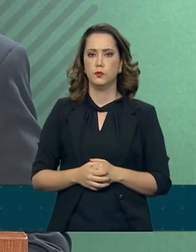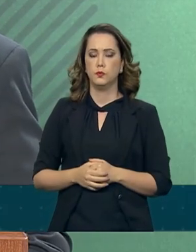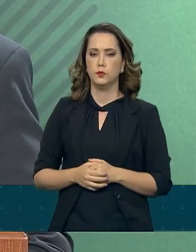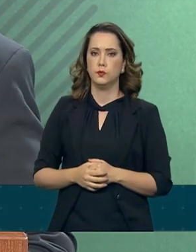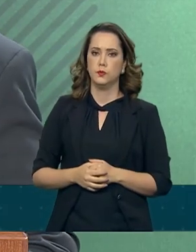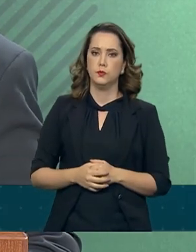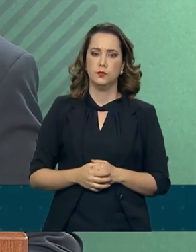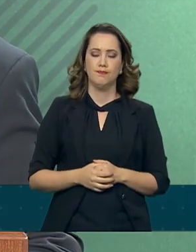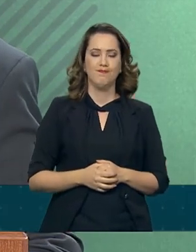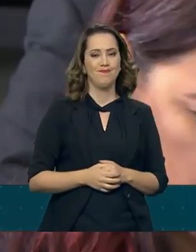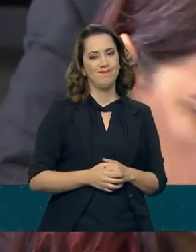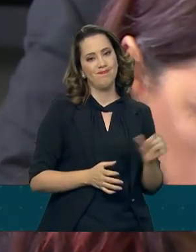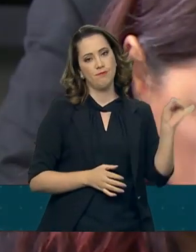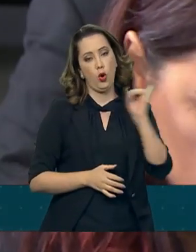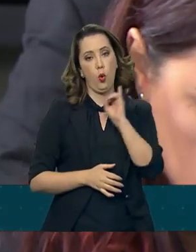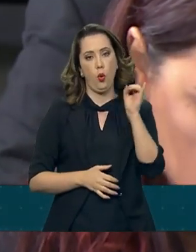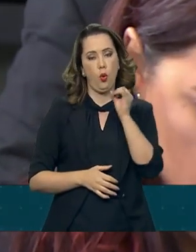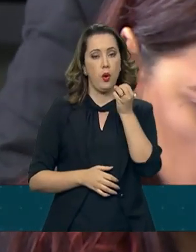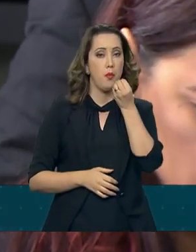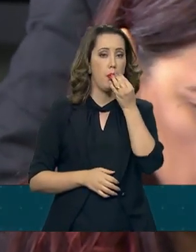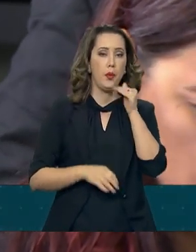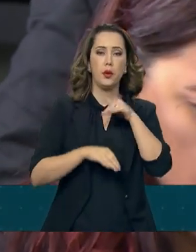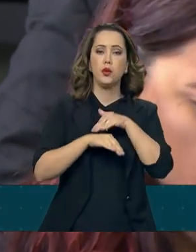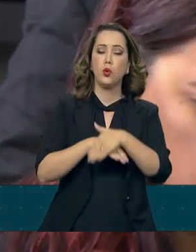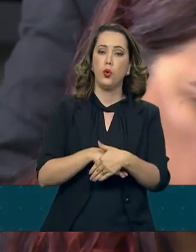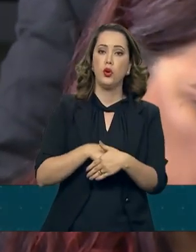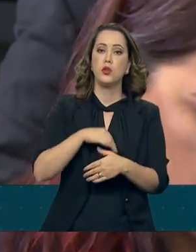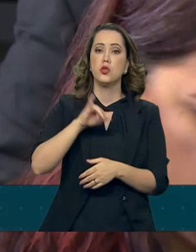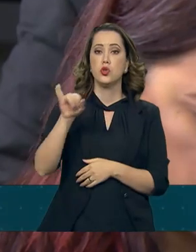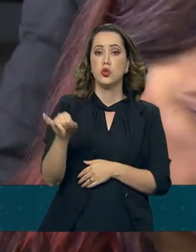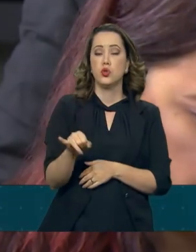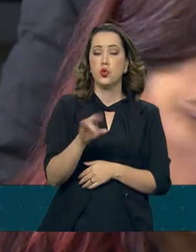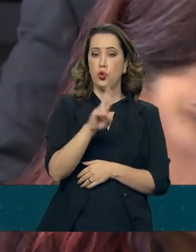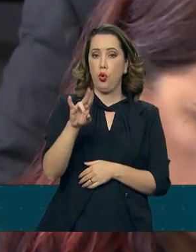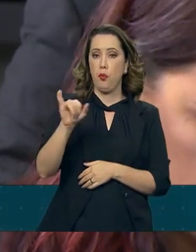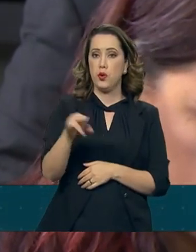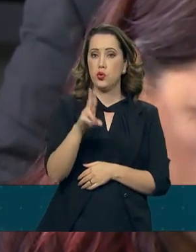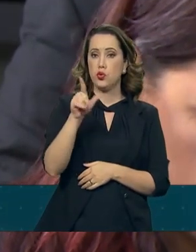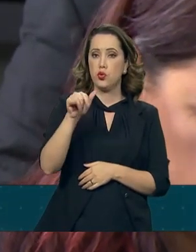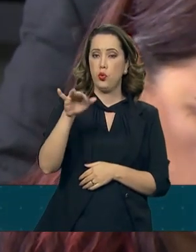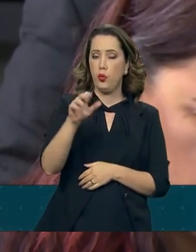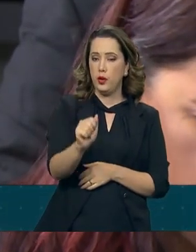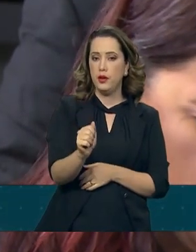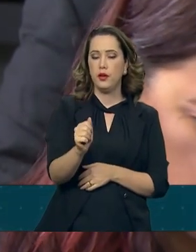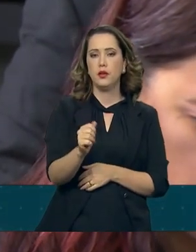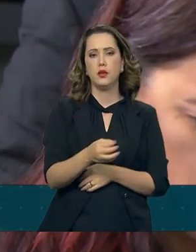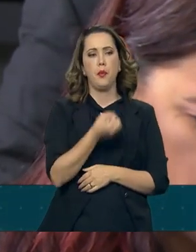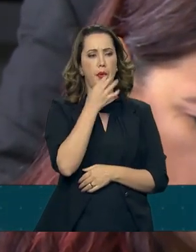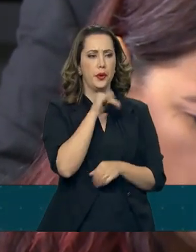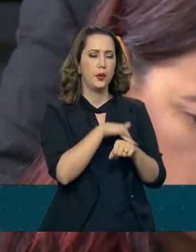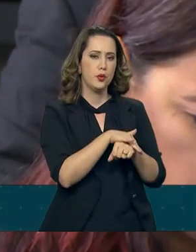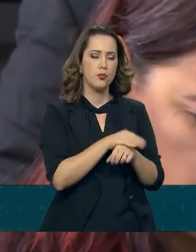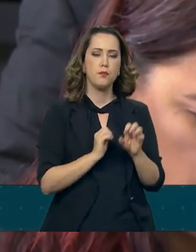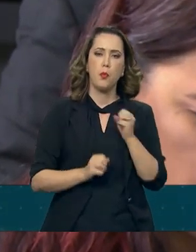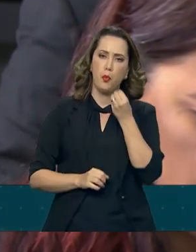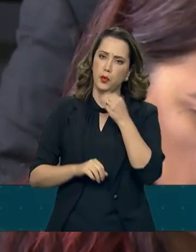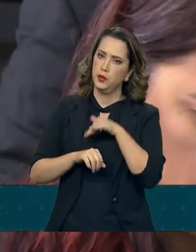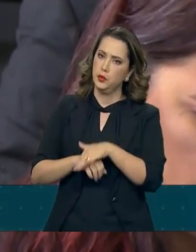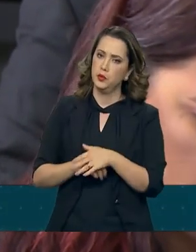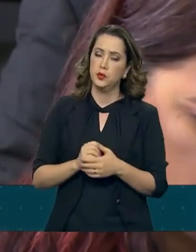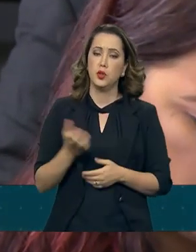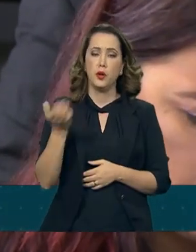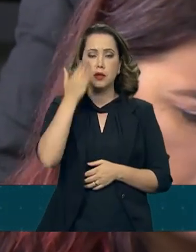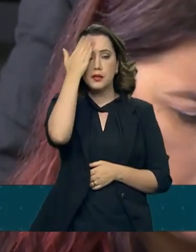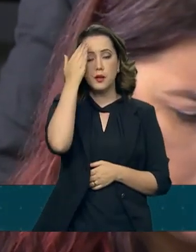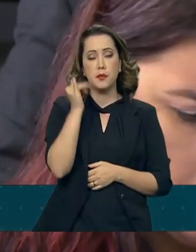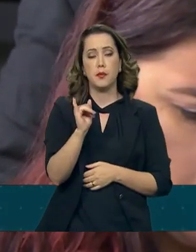à noite o porta-voz de link do estadão eu queria saber é o boa noite o presidente disse mais cedo que não tinha